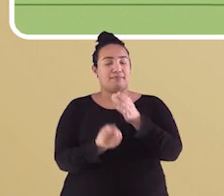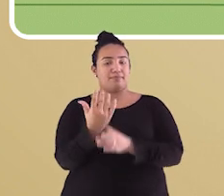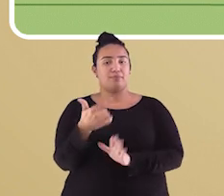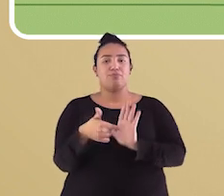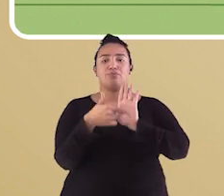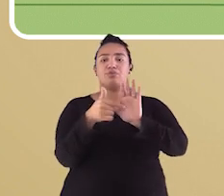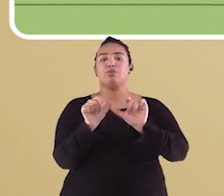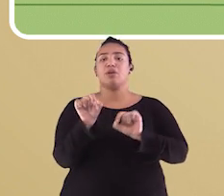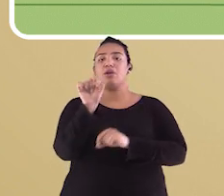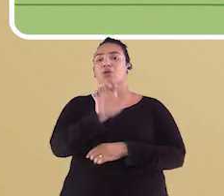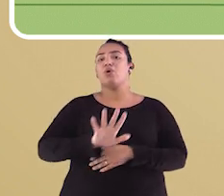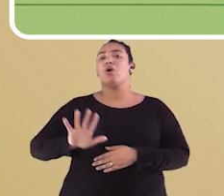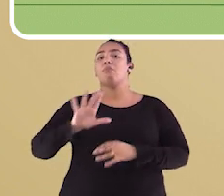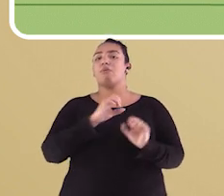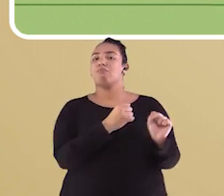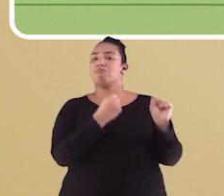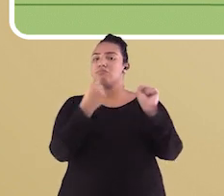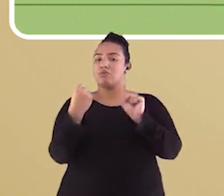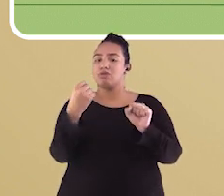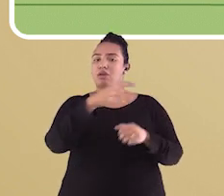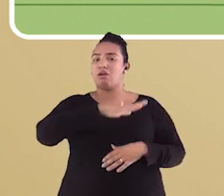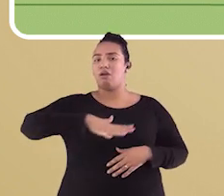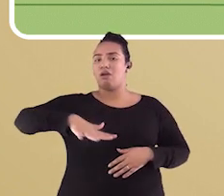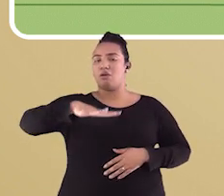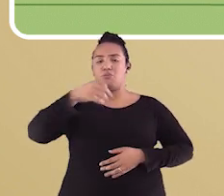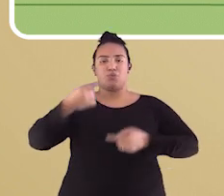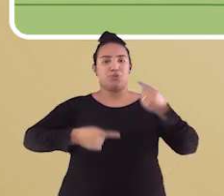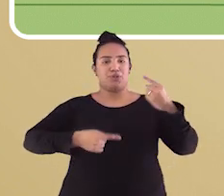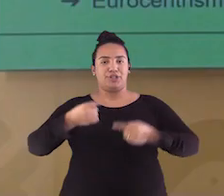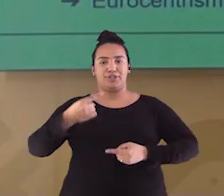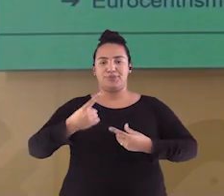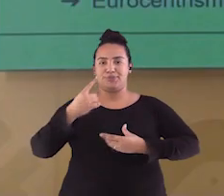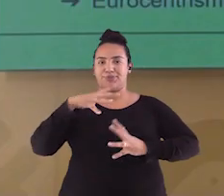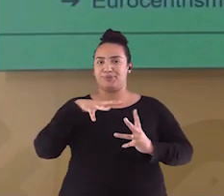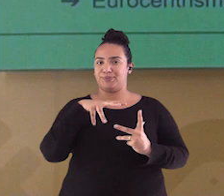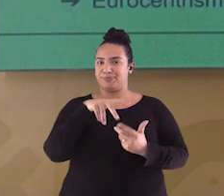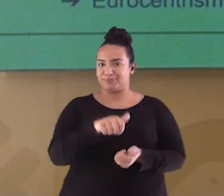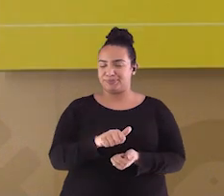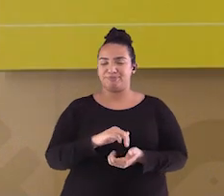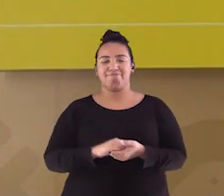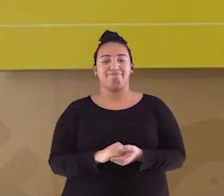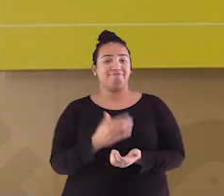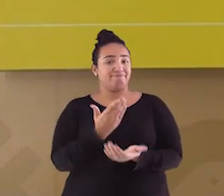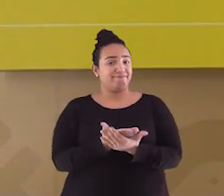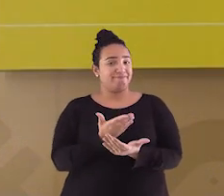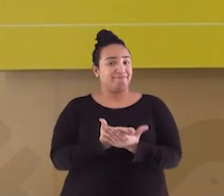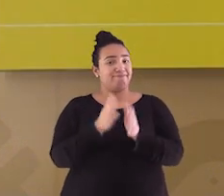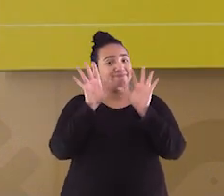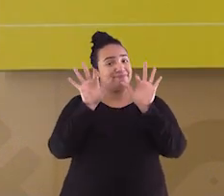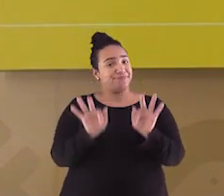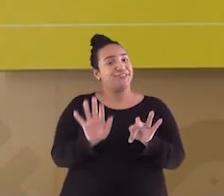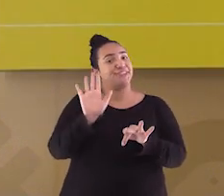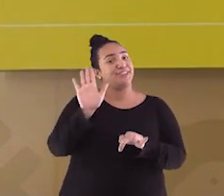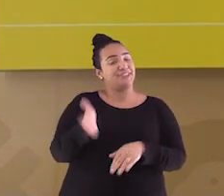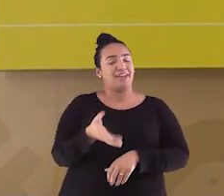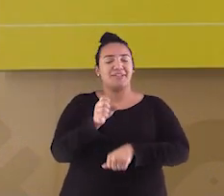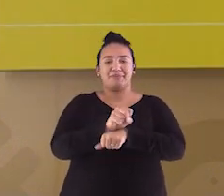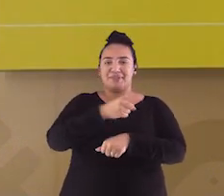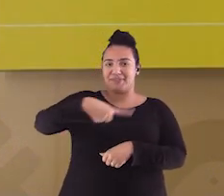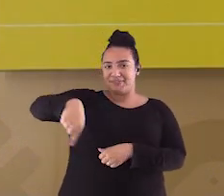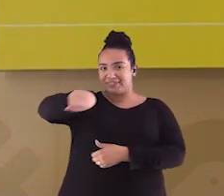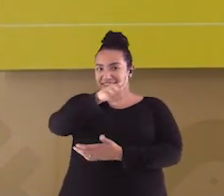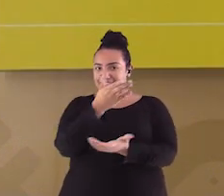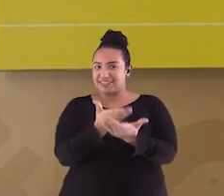poder territorial, político e econômico no mundo. A aula de hoje está terminando por aqui. Espero você